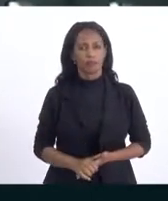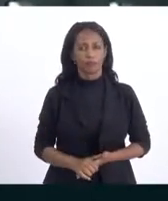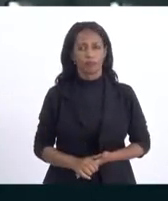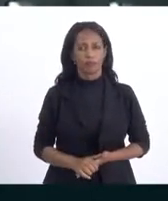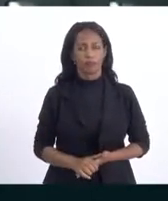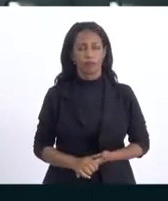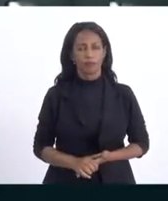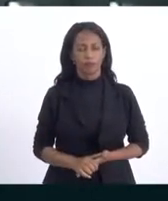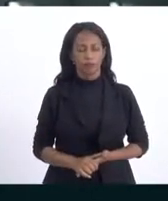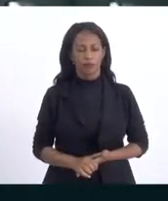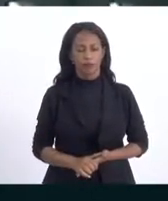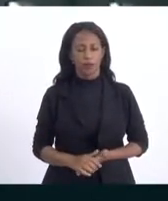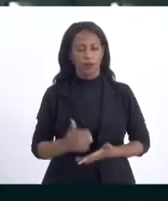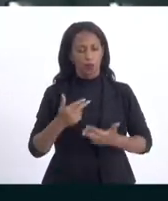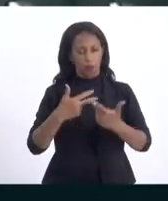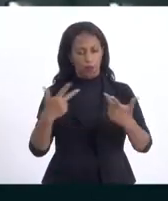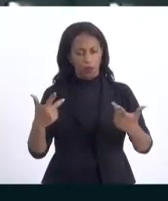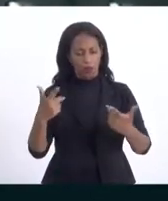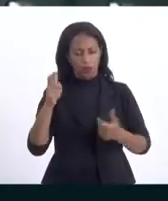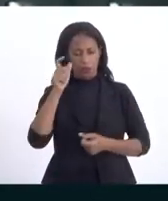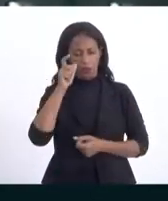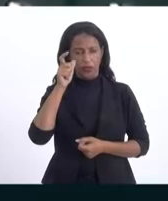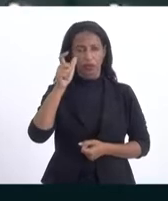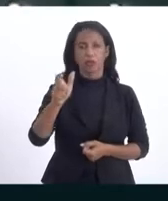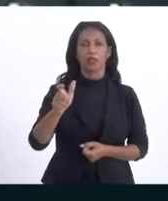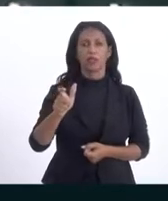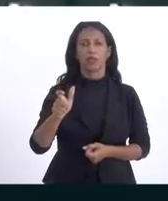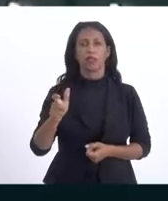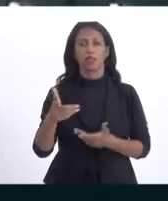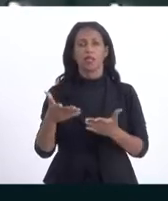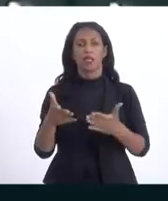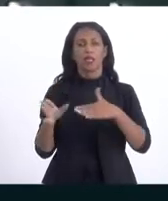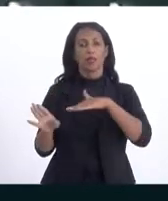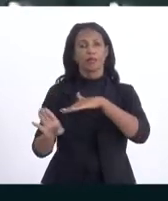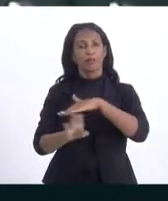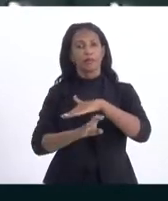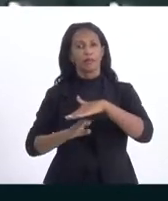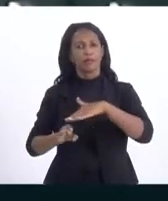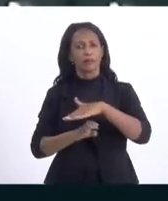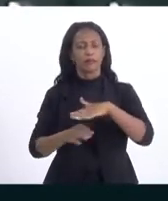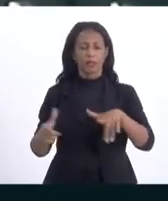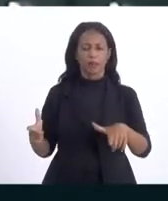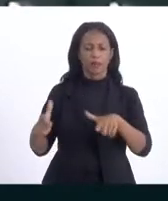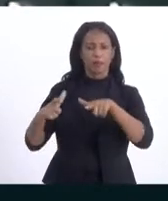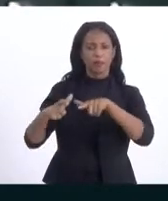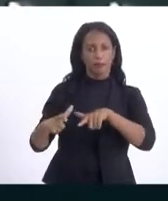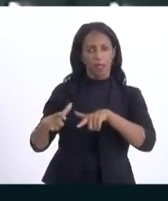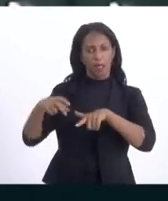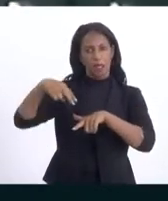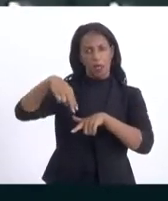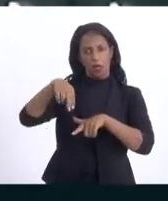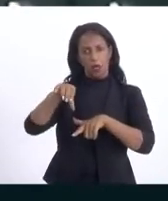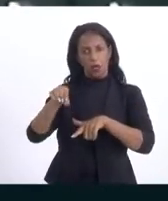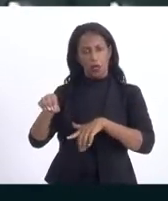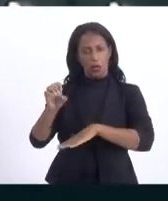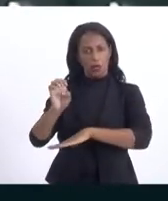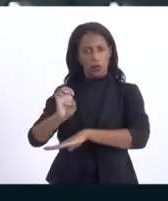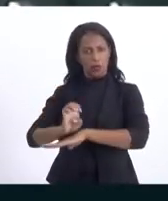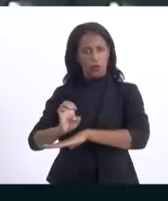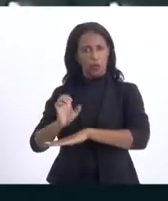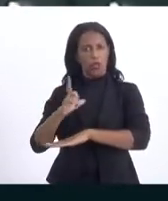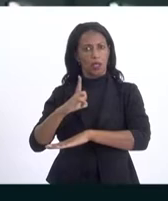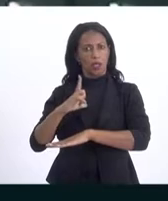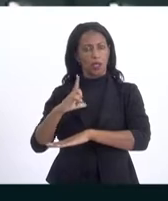E uma coisa que eu acho que é bastante interessante são empresas pequenas do noroeste do estado do Rio de Janeiro. Hoje a gente tem um volume